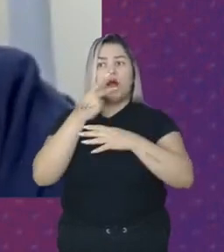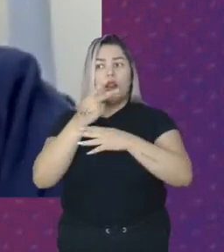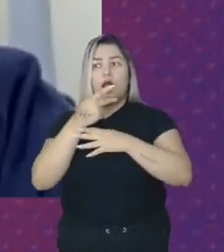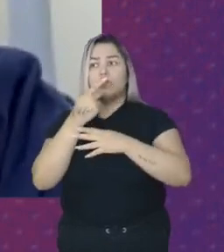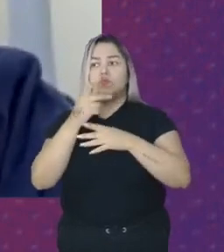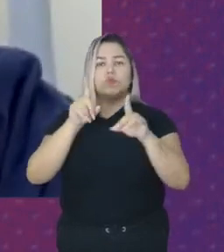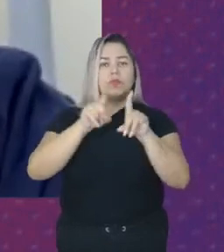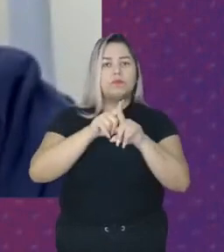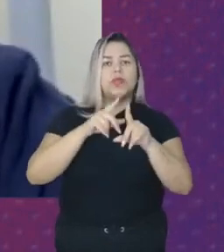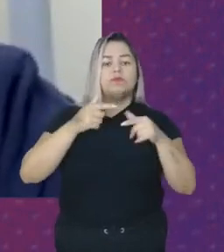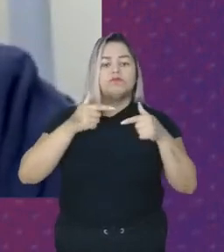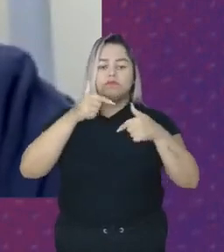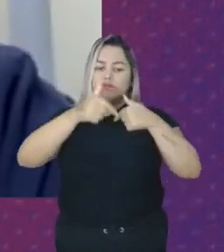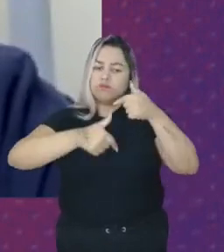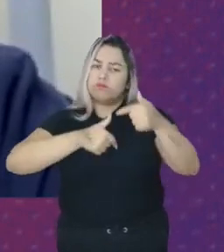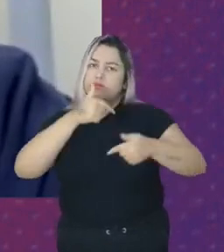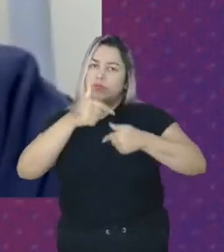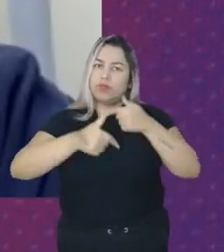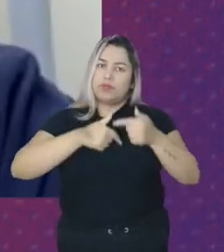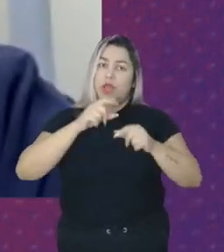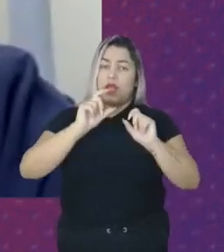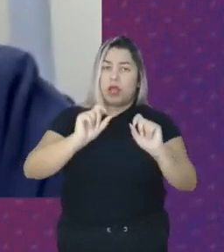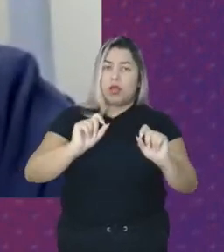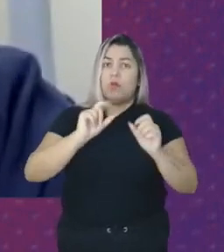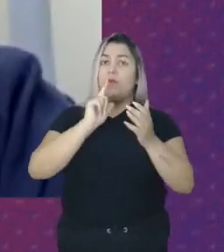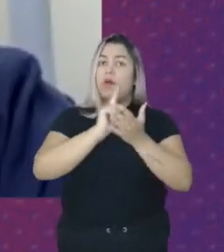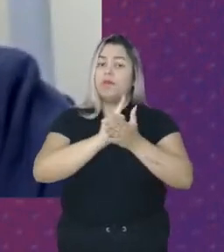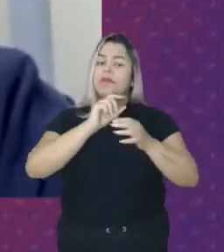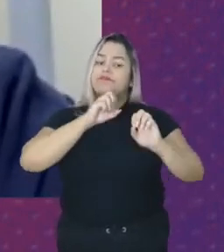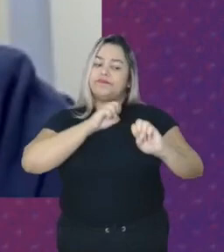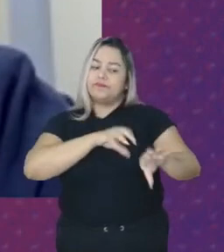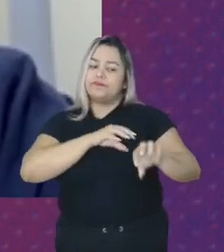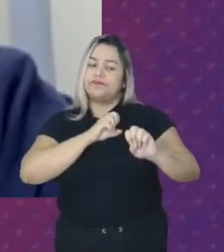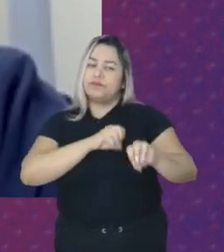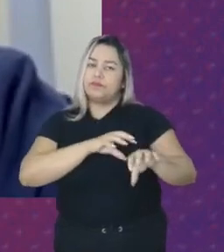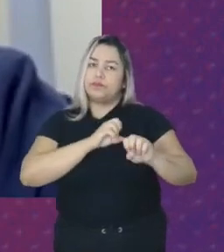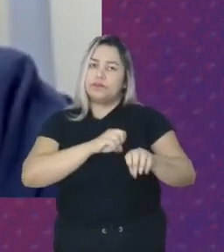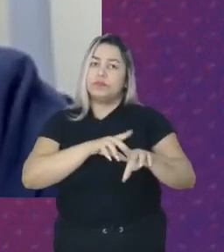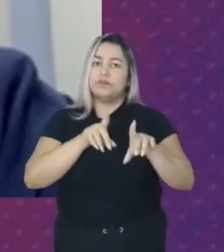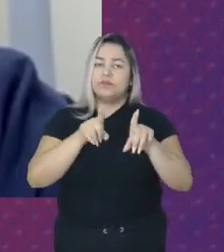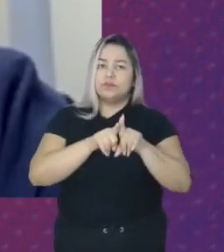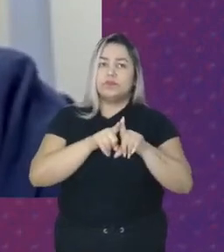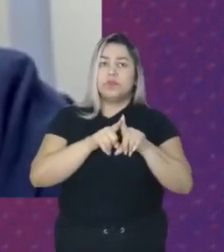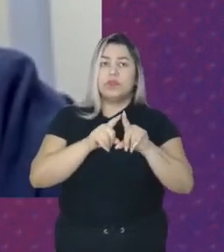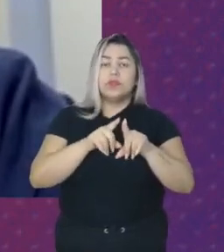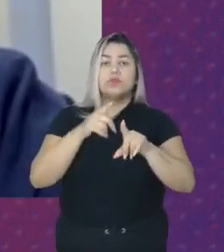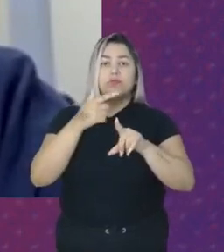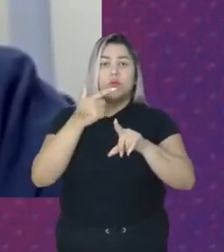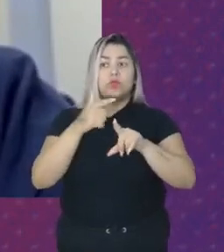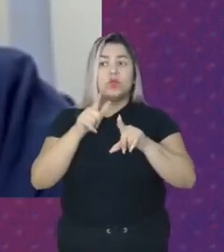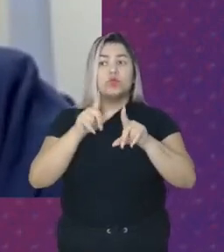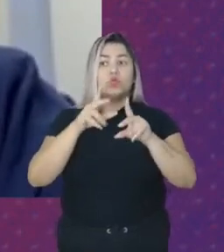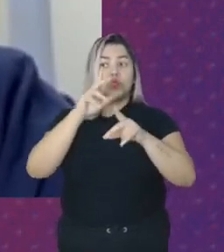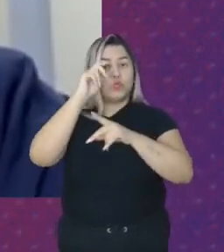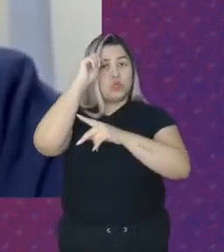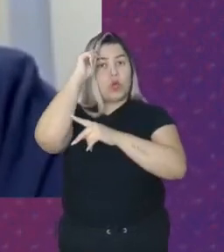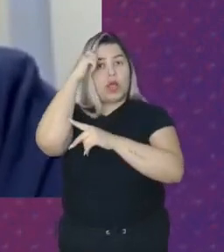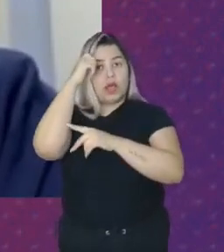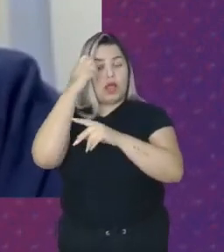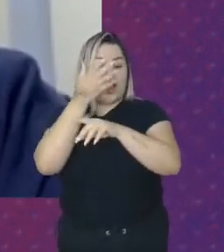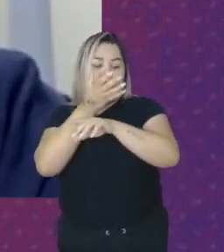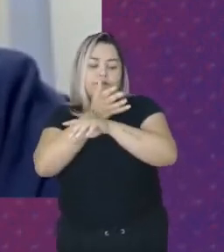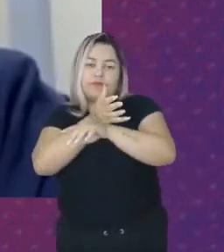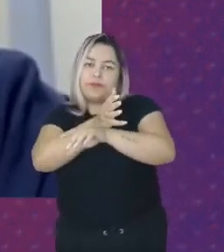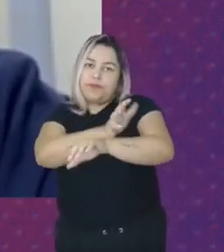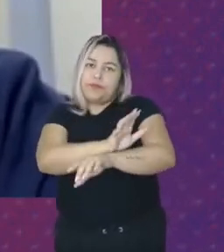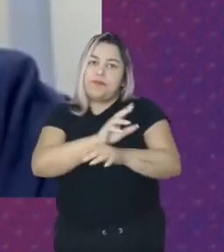muito, trabalhado, que é o papel da educação na superação do racismo e na